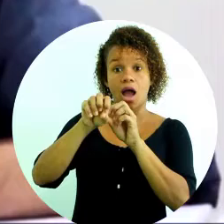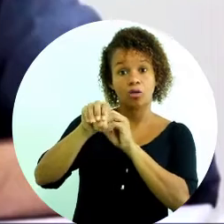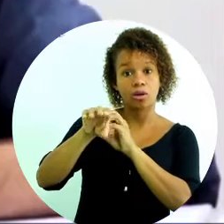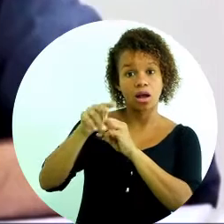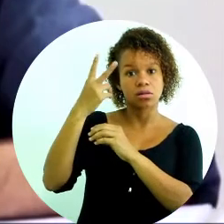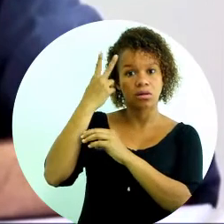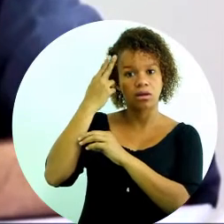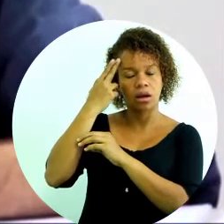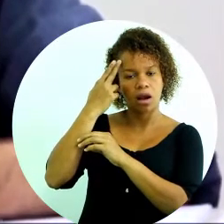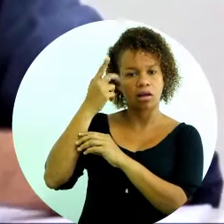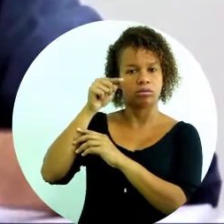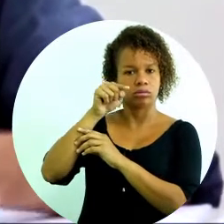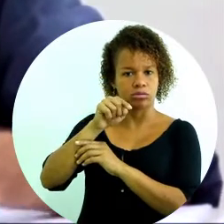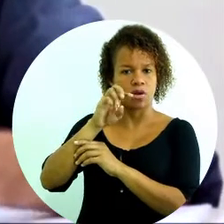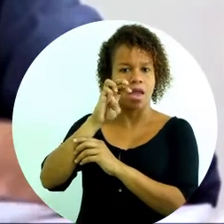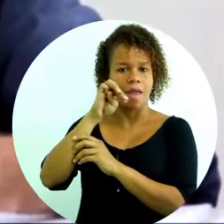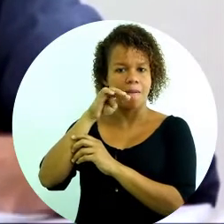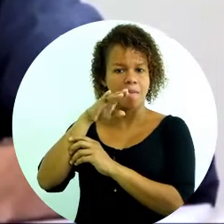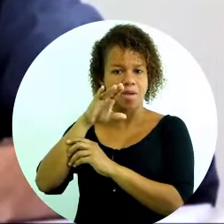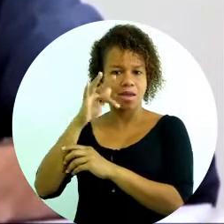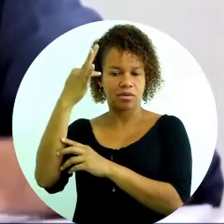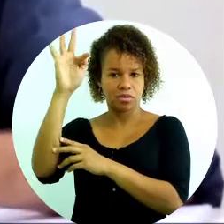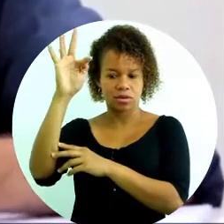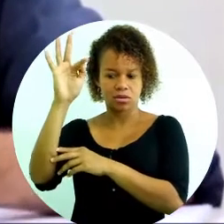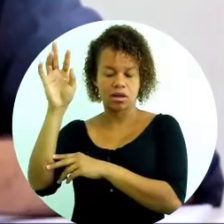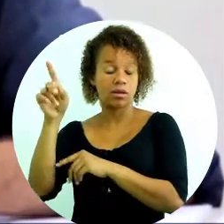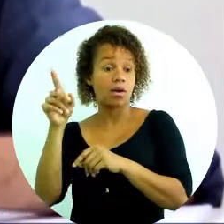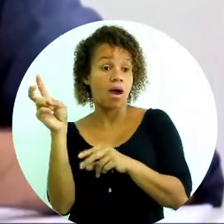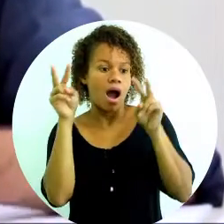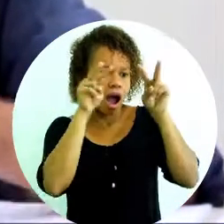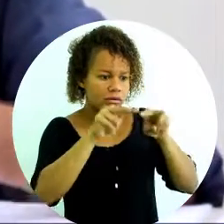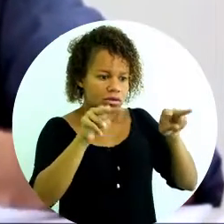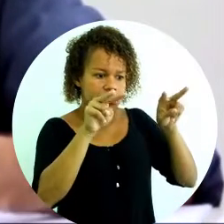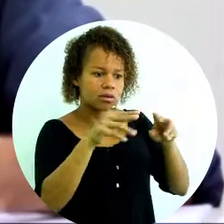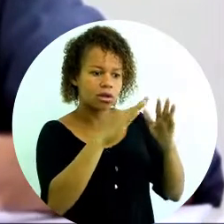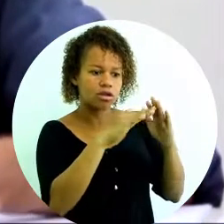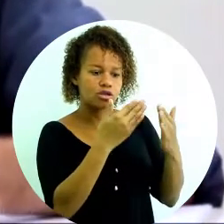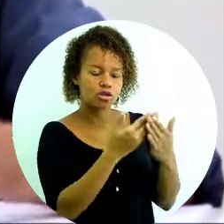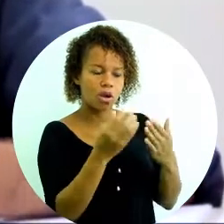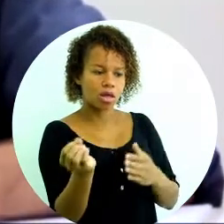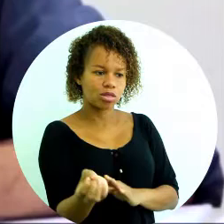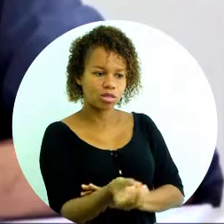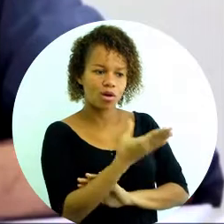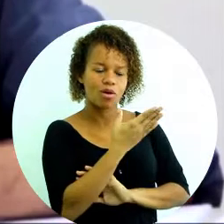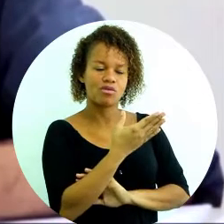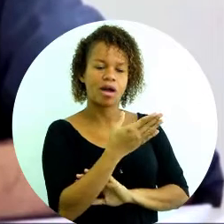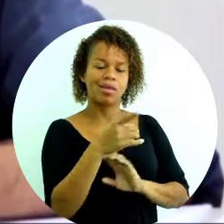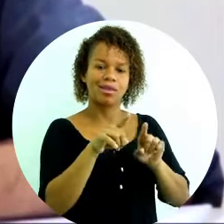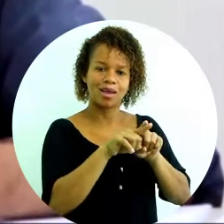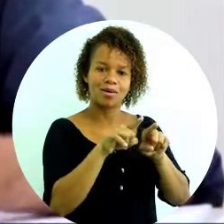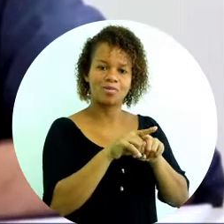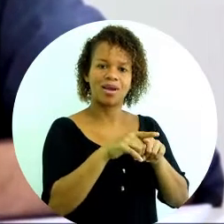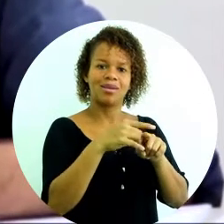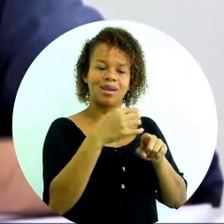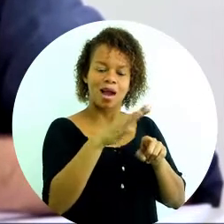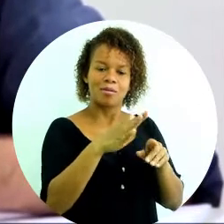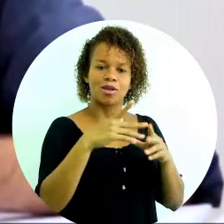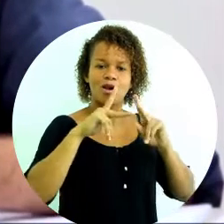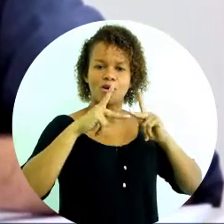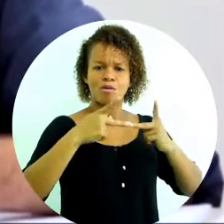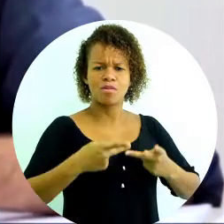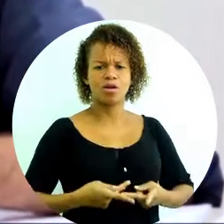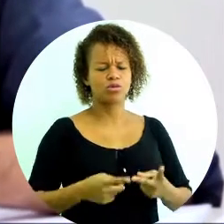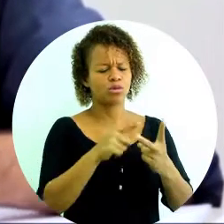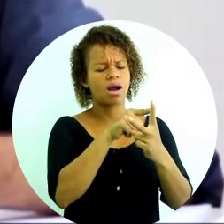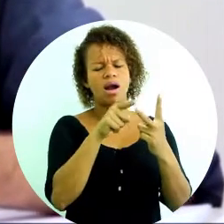educação tradicional, segundo o Émile Durkheim, a visão da escola nova do John Dewey e a teoria do